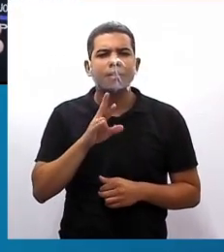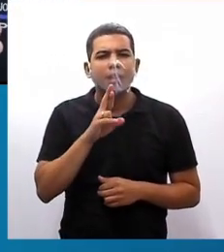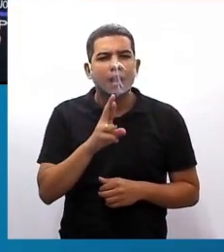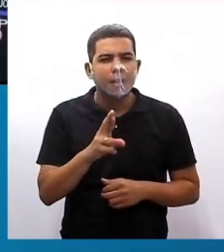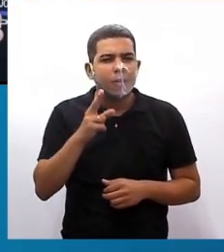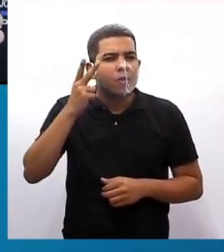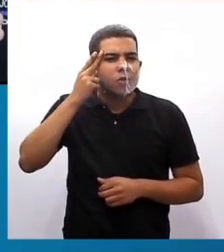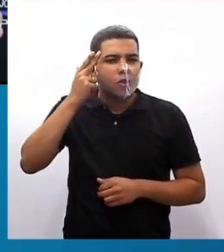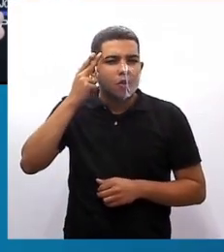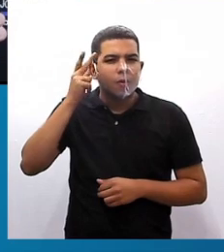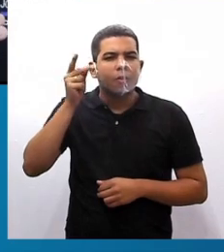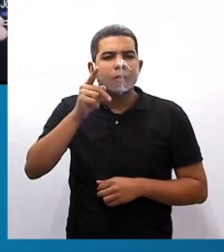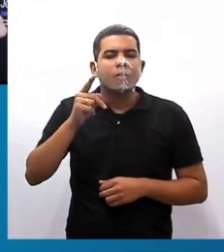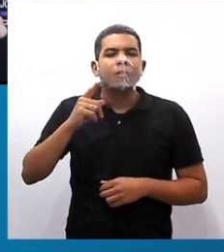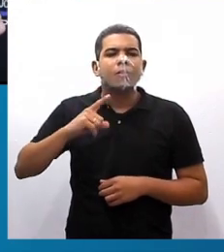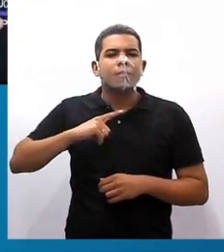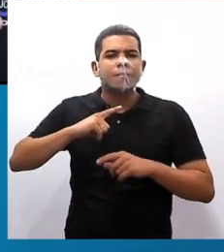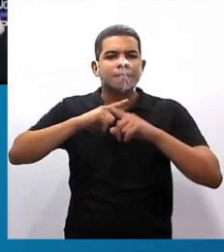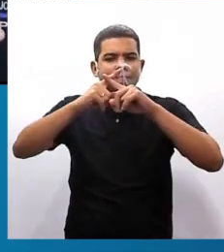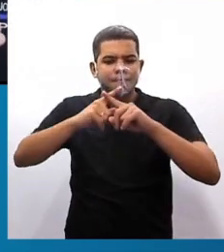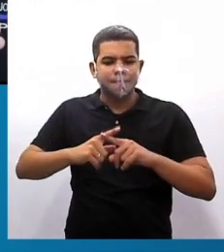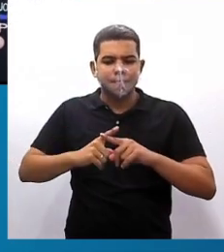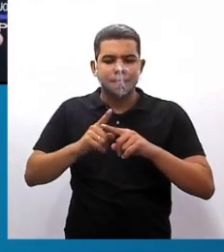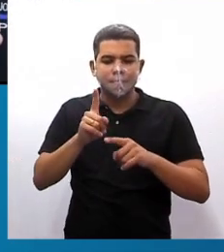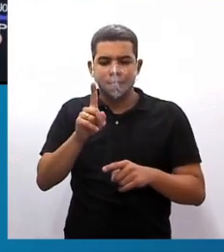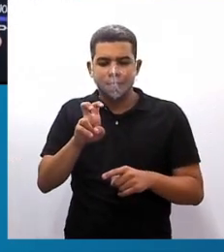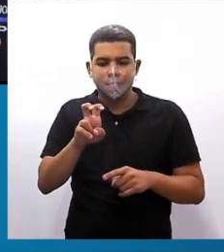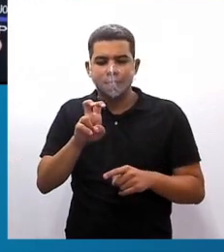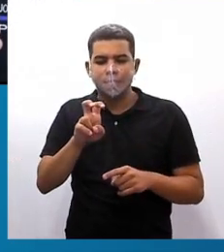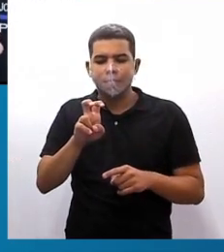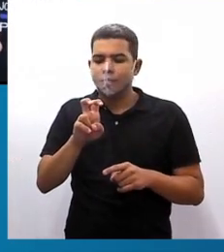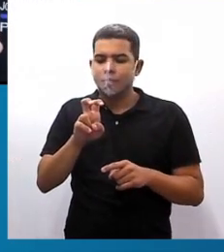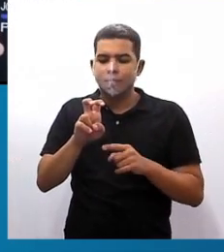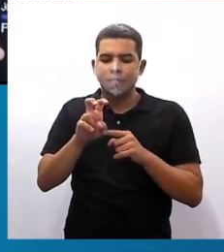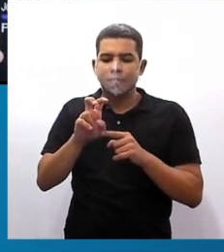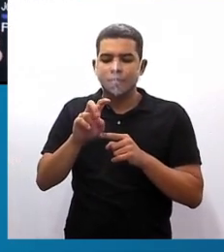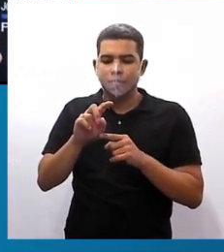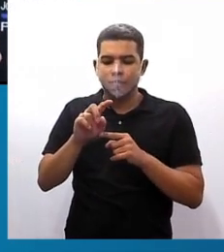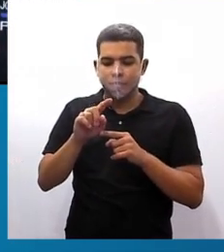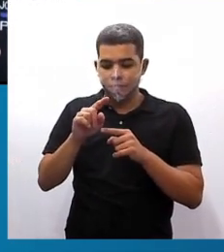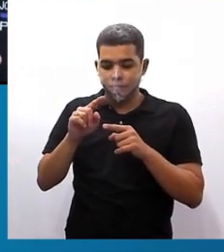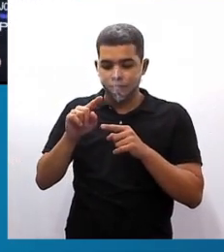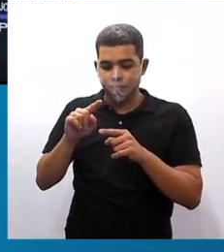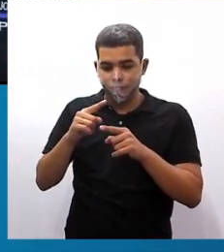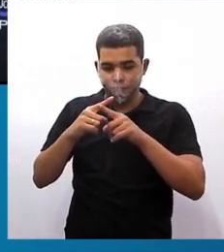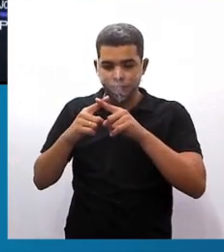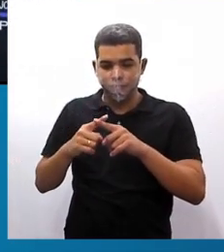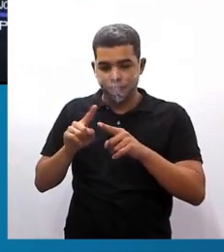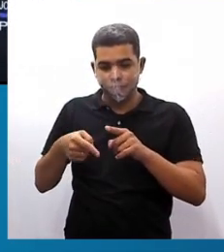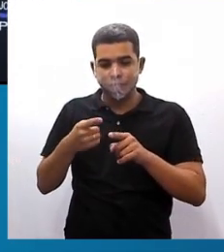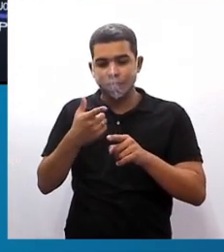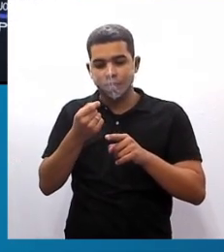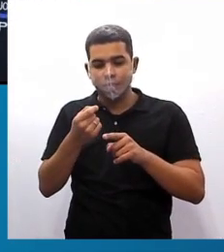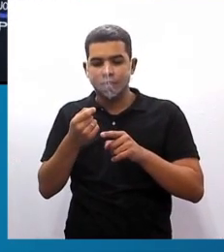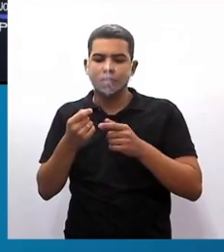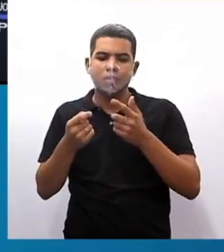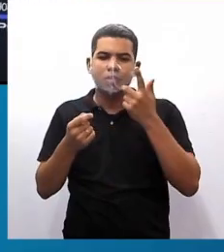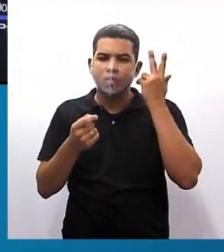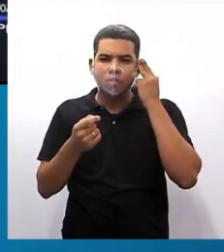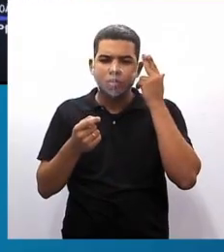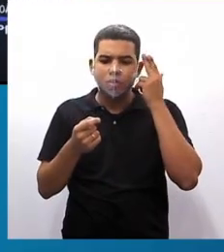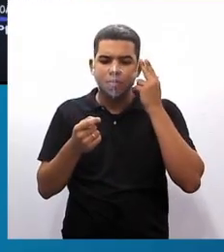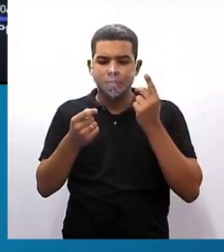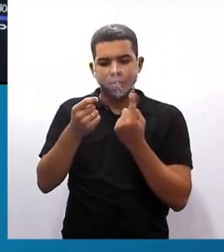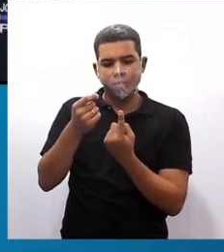normal, você coloca 15,2 em cima e 1,5 embaixo. Resolve normal,